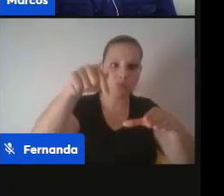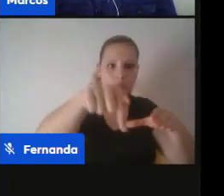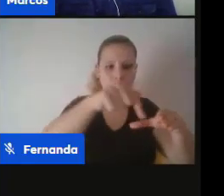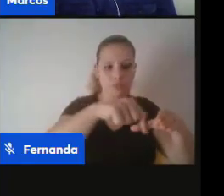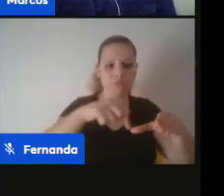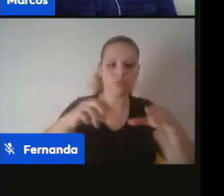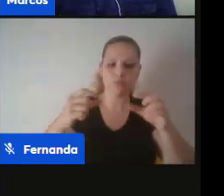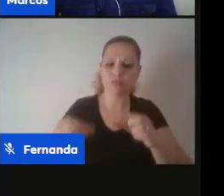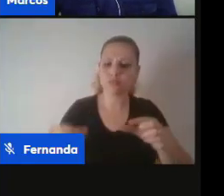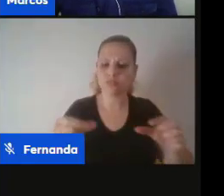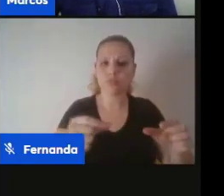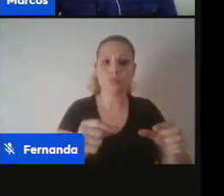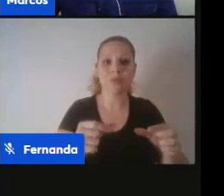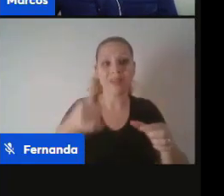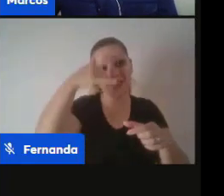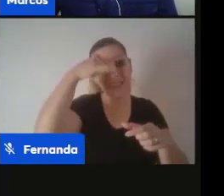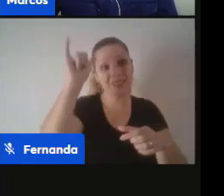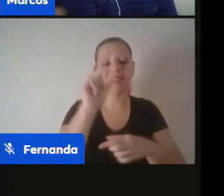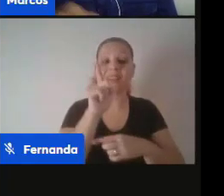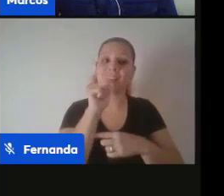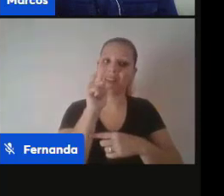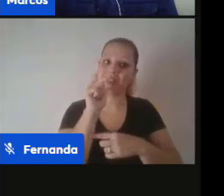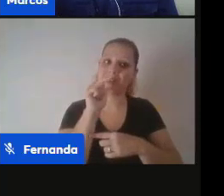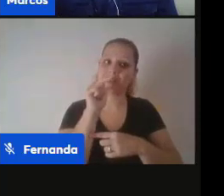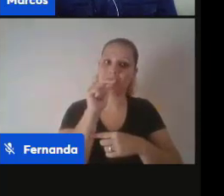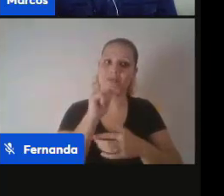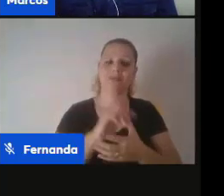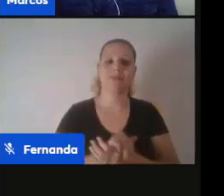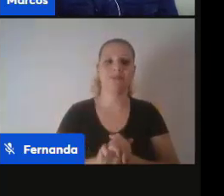de forma que eles não acumulem água.